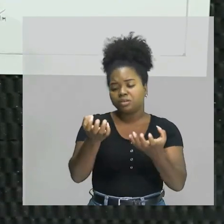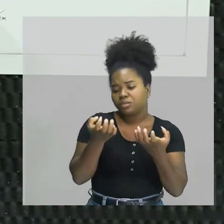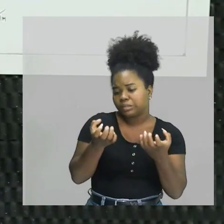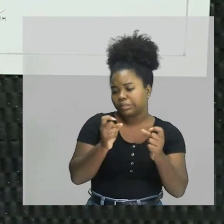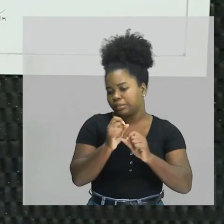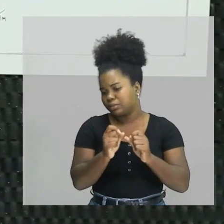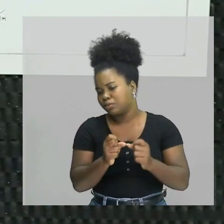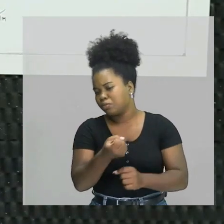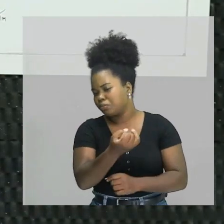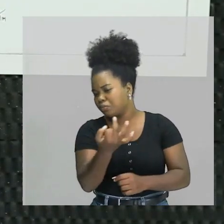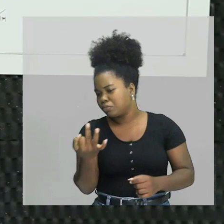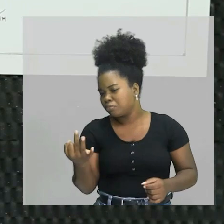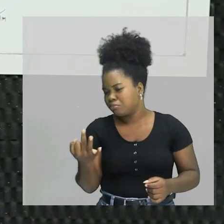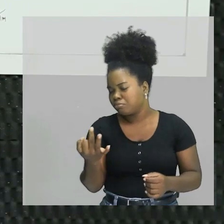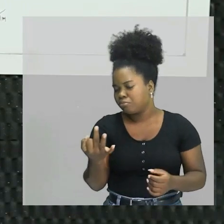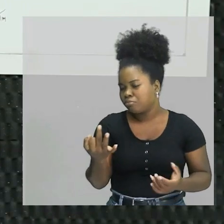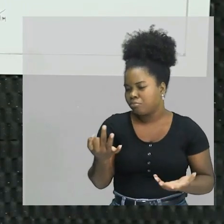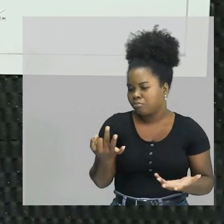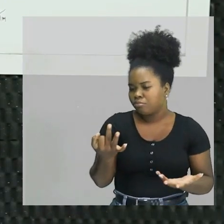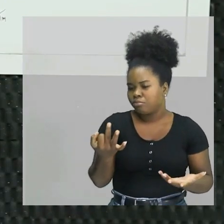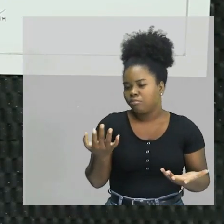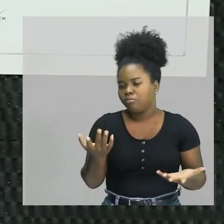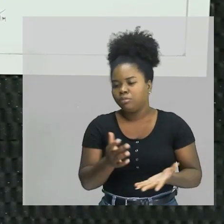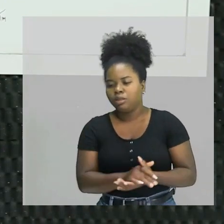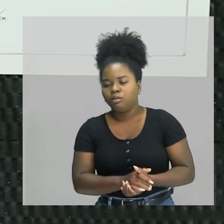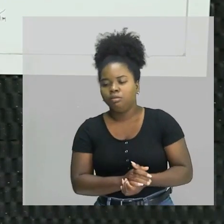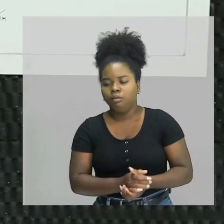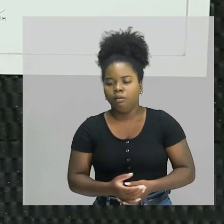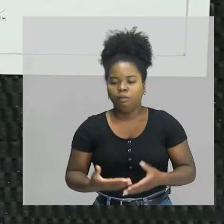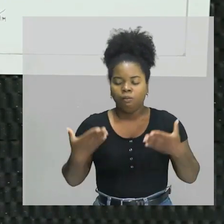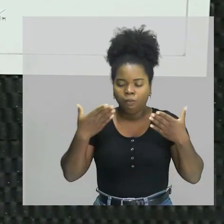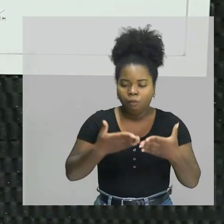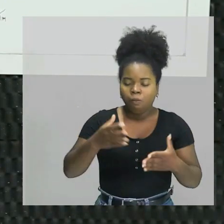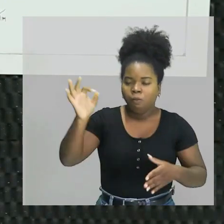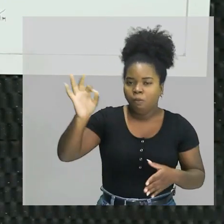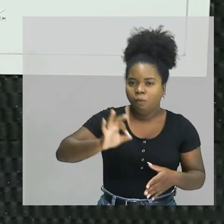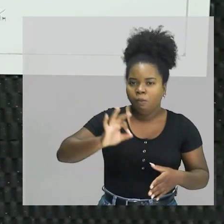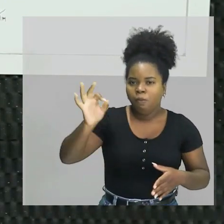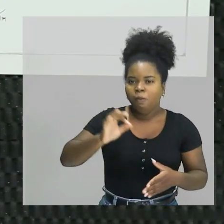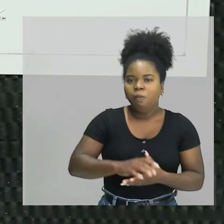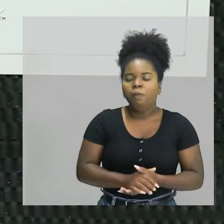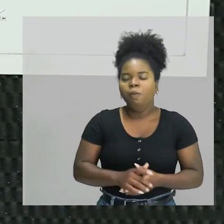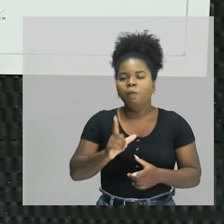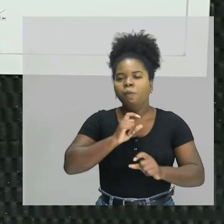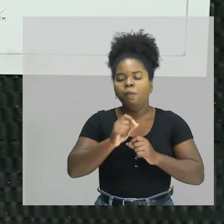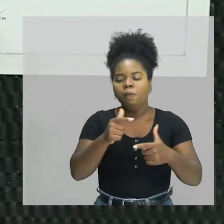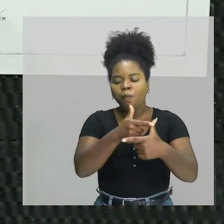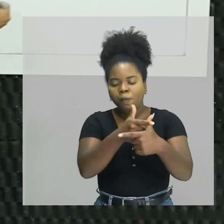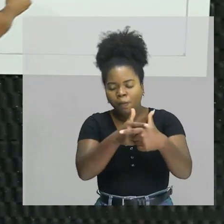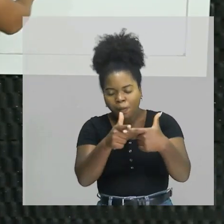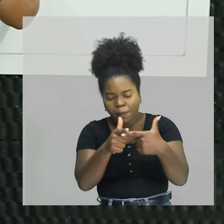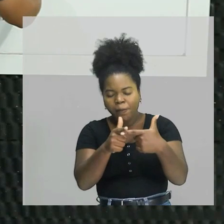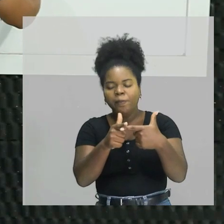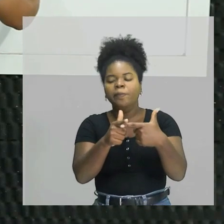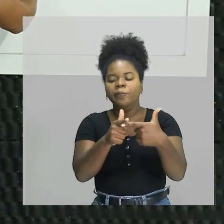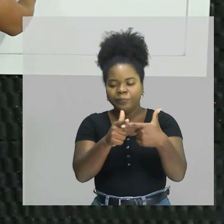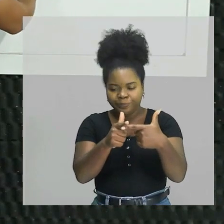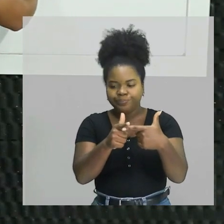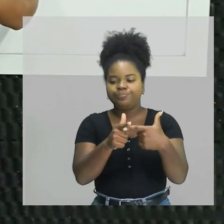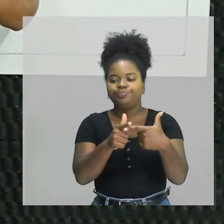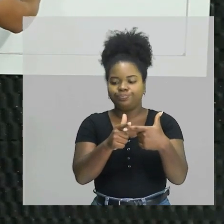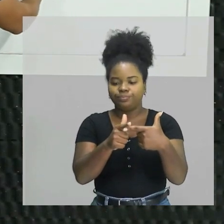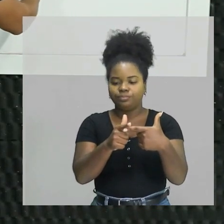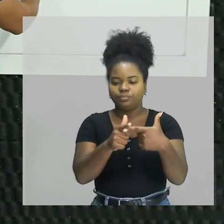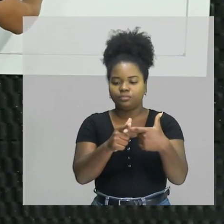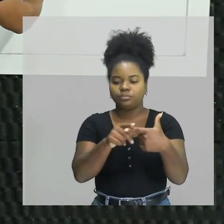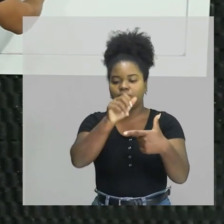saber quanto um valor menor é em termos percentuais de um valor maior, basta eu dividir. Basta eu pegar a